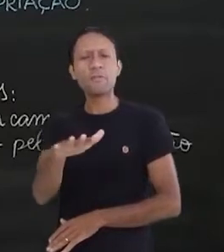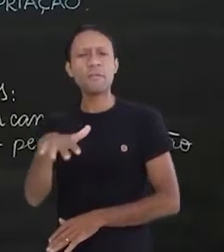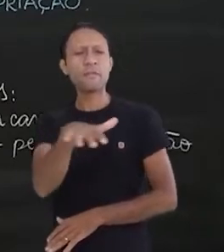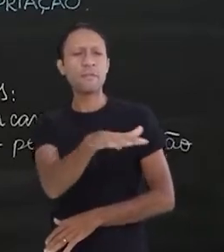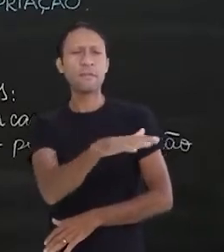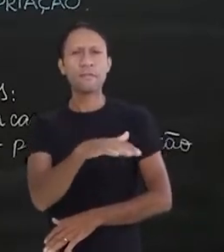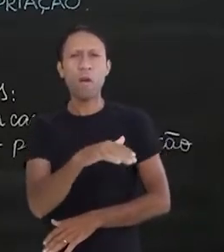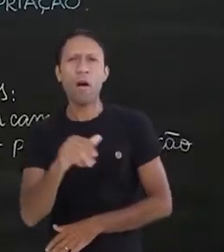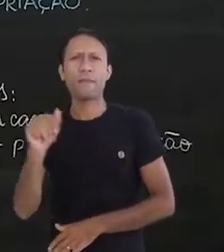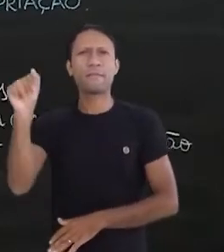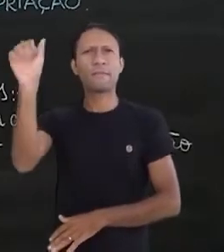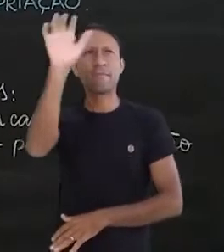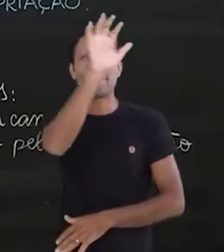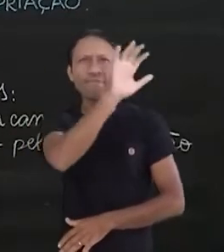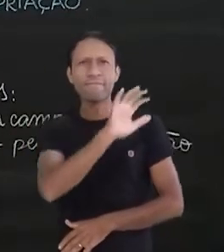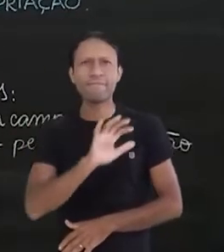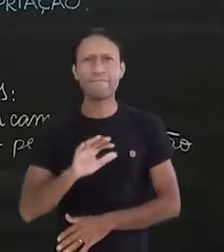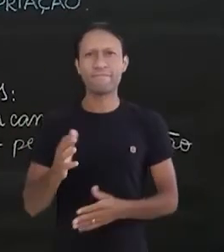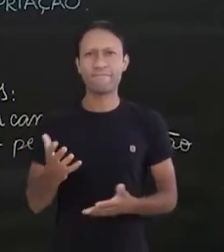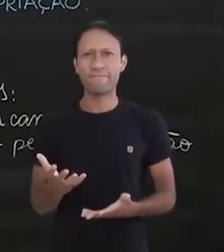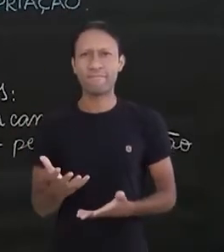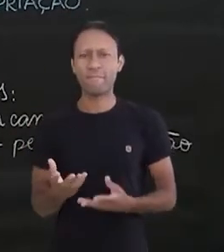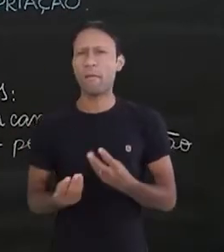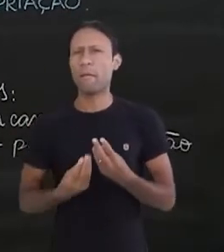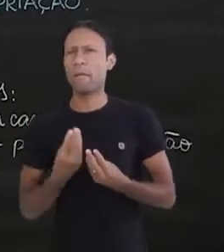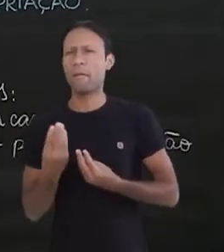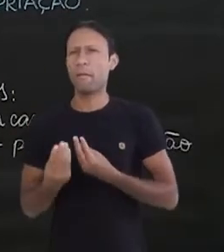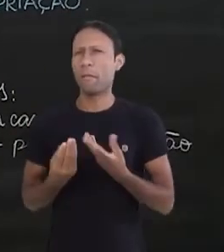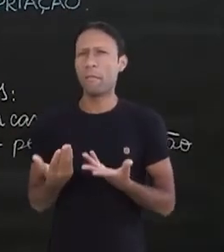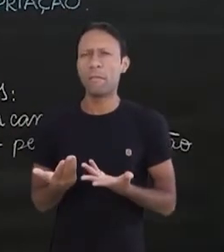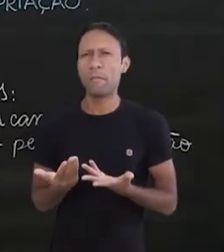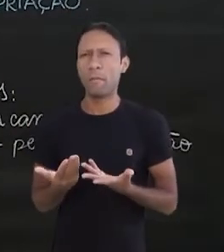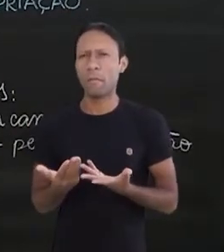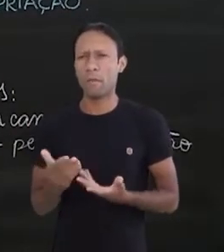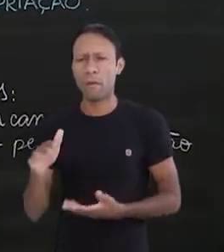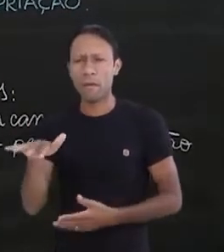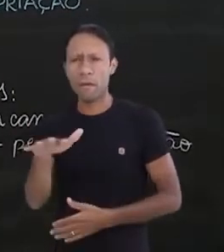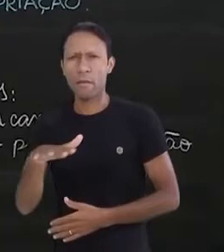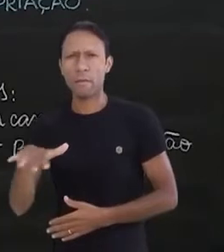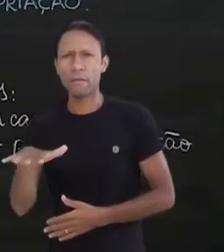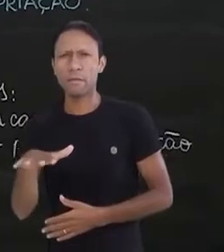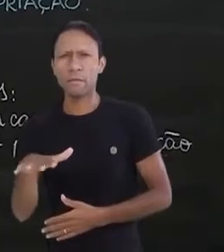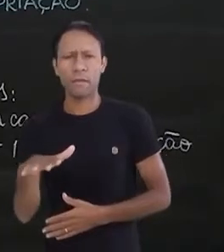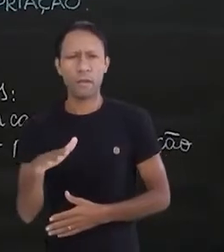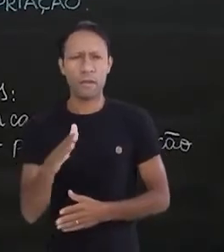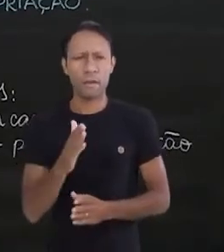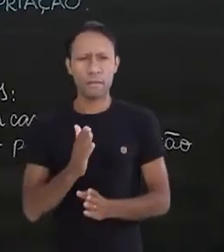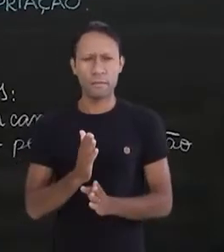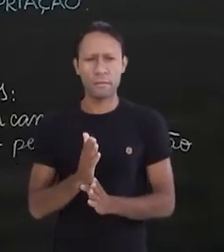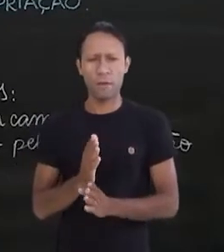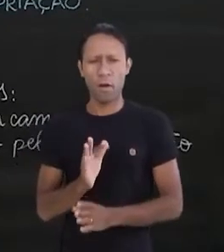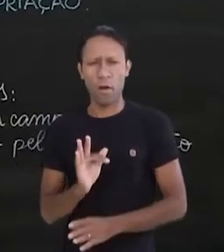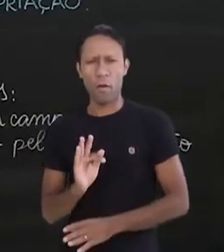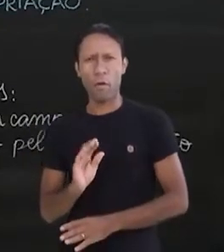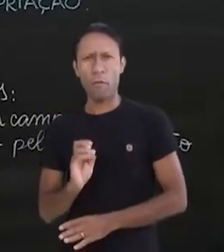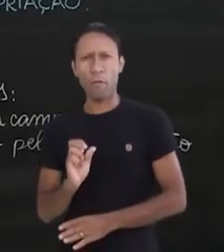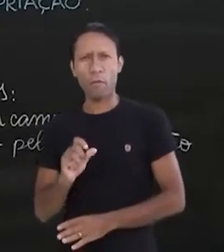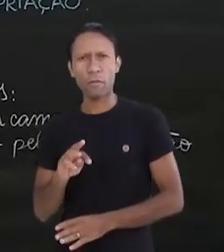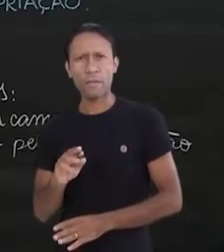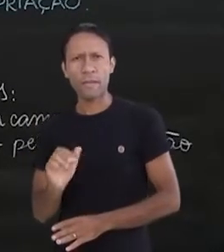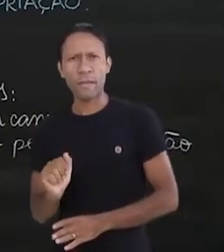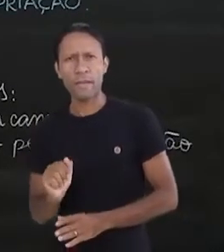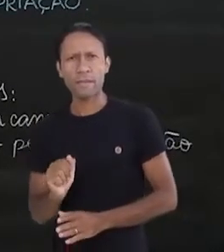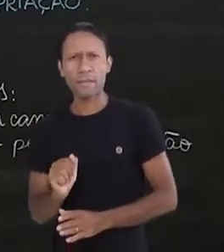e mundiais. Bom, como assim território? Como assim fronteira? Limite?